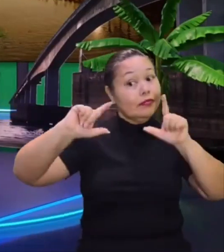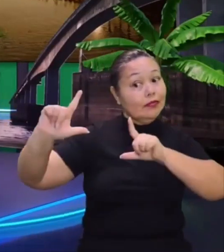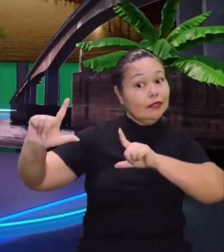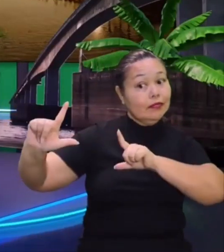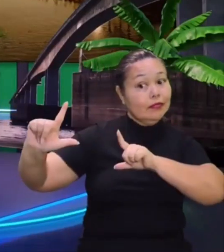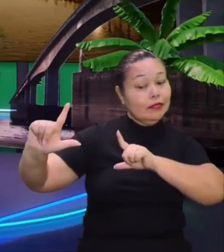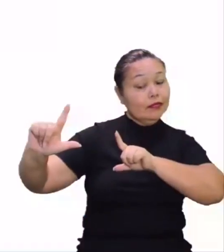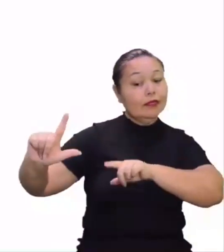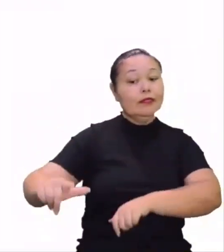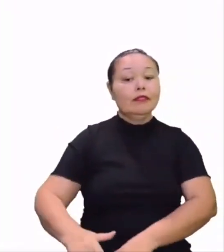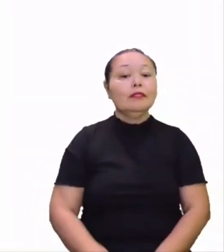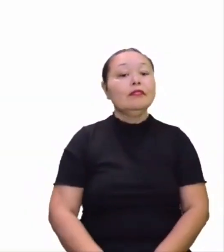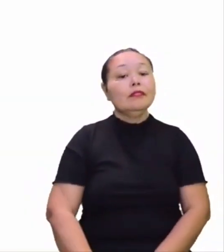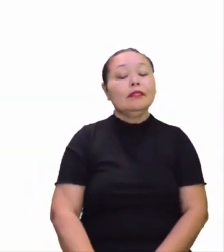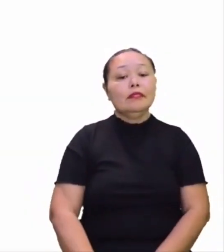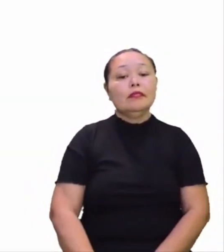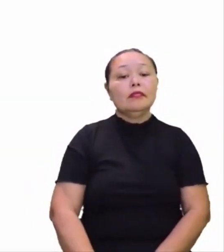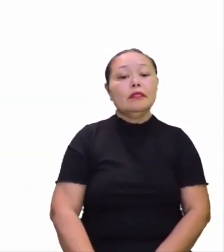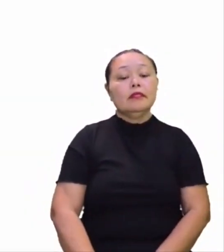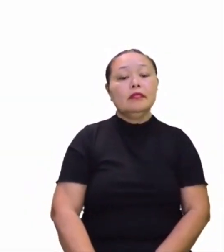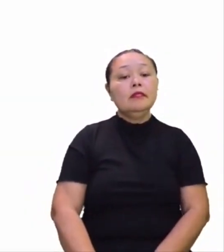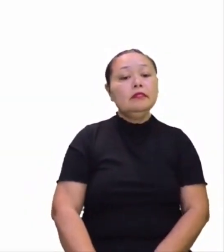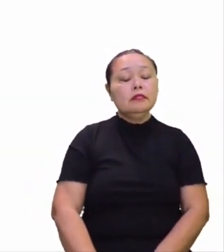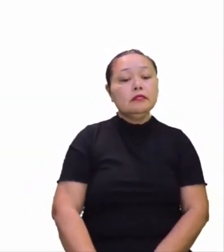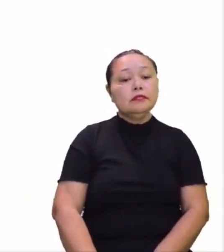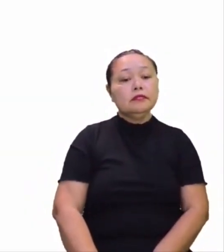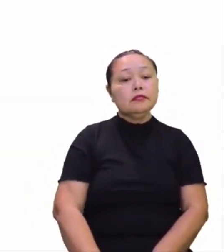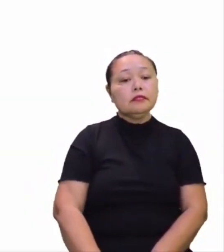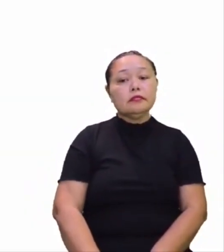Continuando. Voltando lá no quadro, vamos lá, diretor?